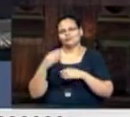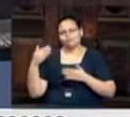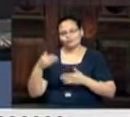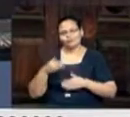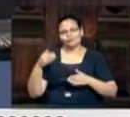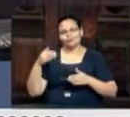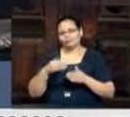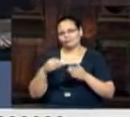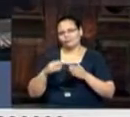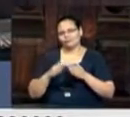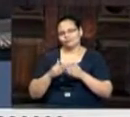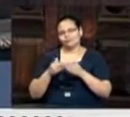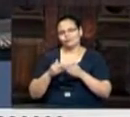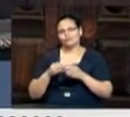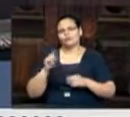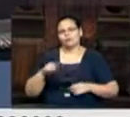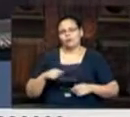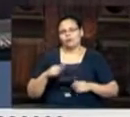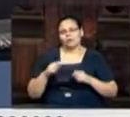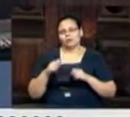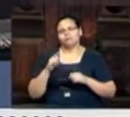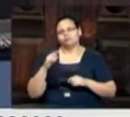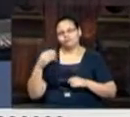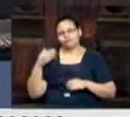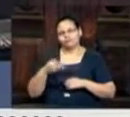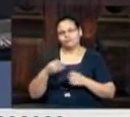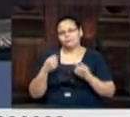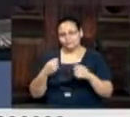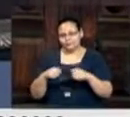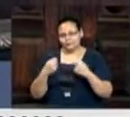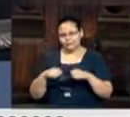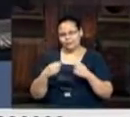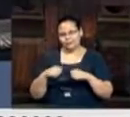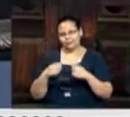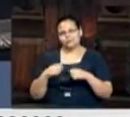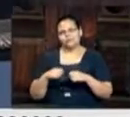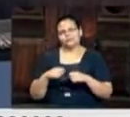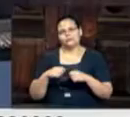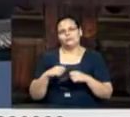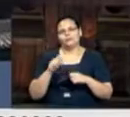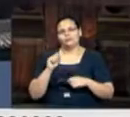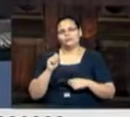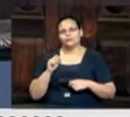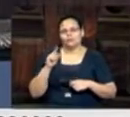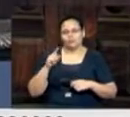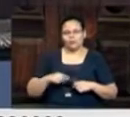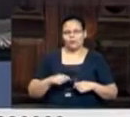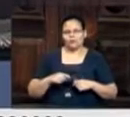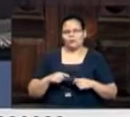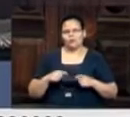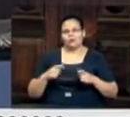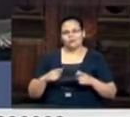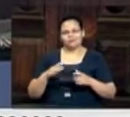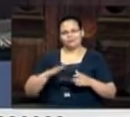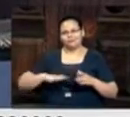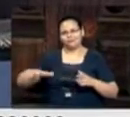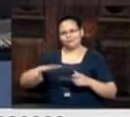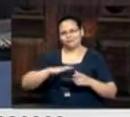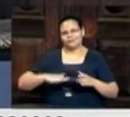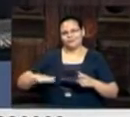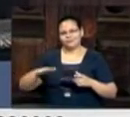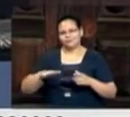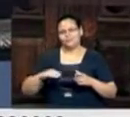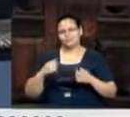acesso a esse modal de transporte, que deveria, com as características geográficas que são as nossas,